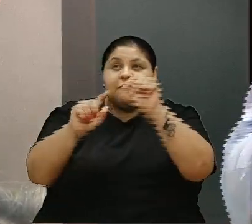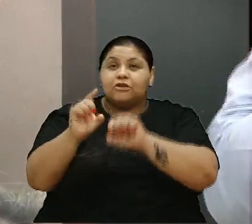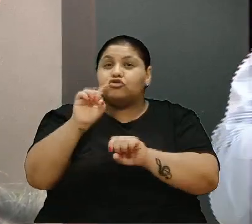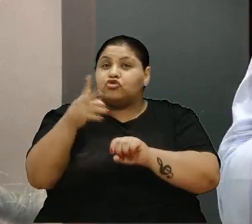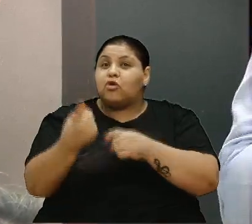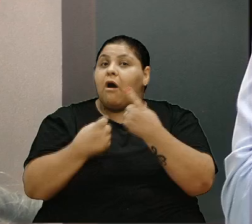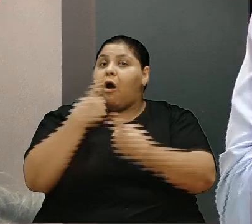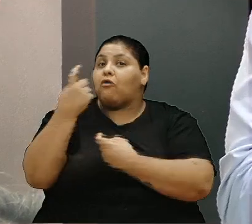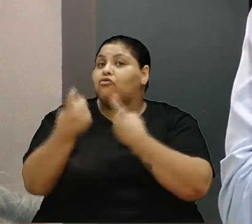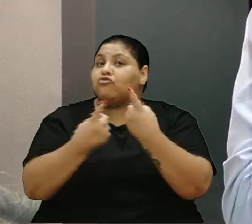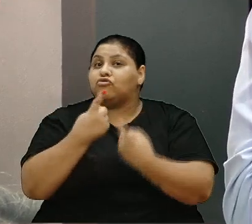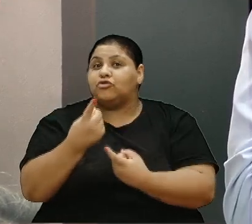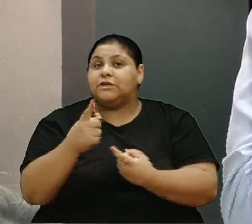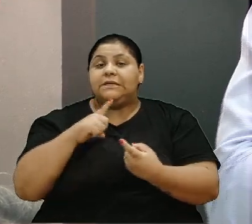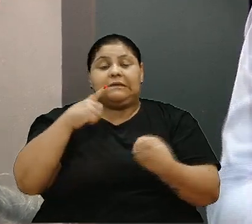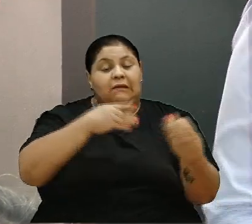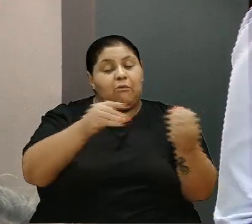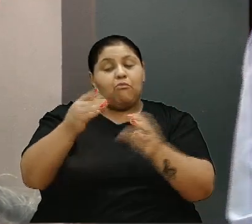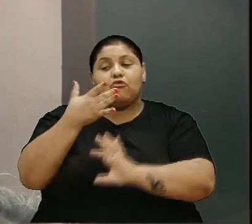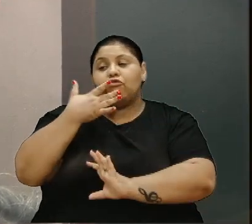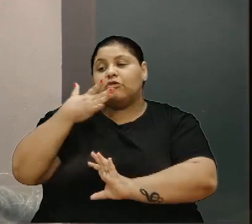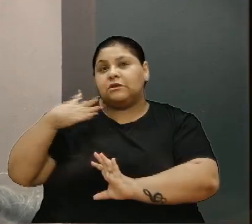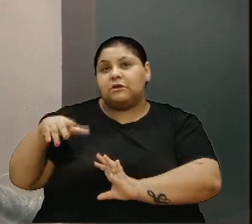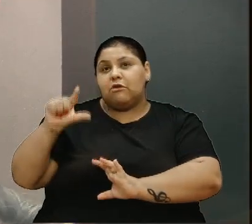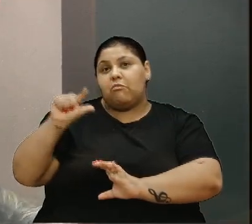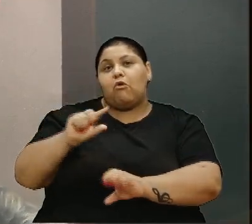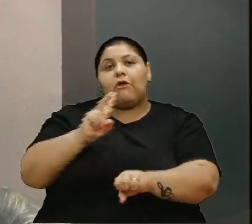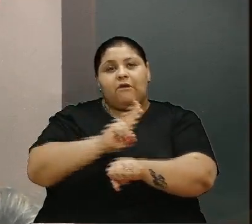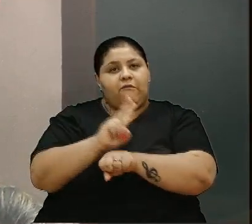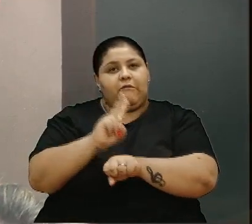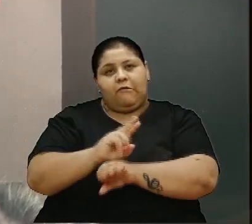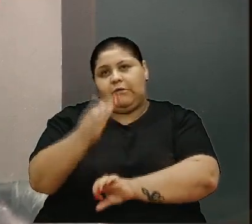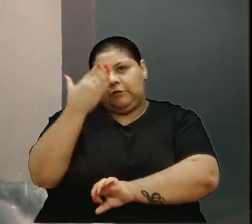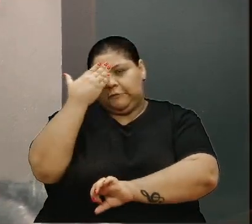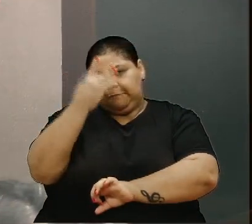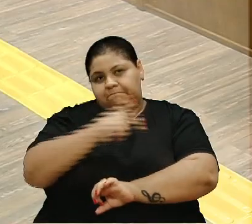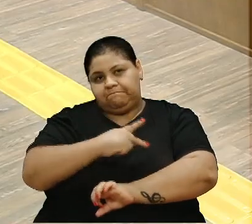que têm muita criança e pouca vaga. Obrigado, presidente Andrés.